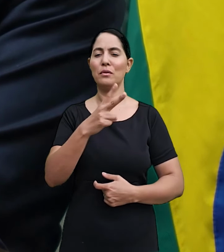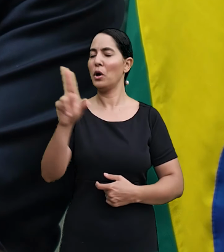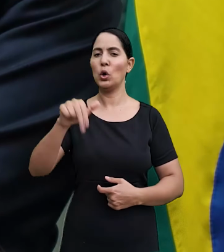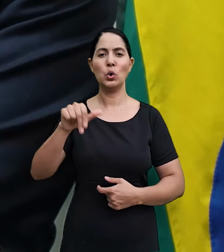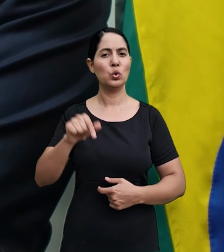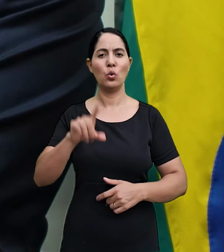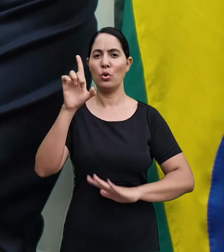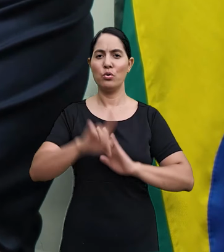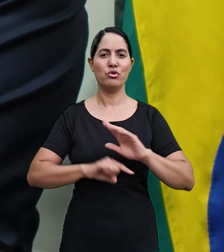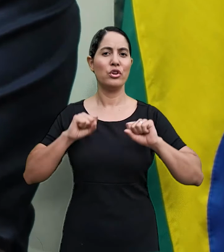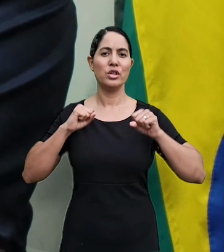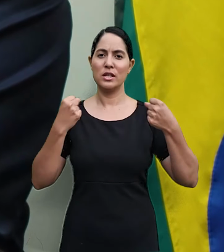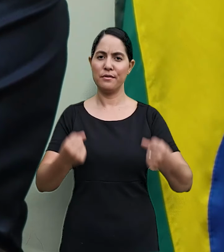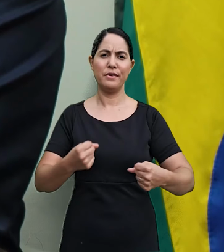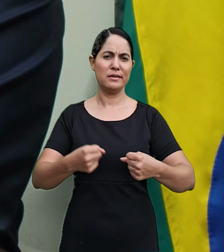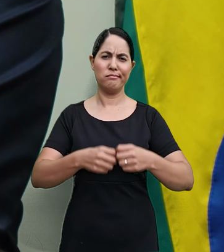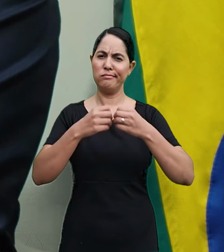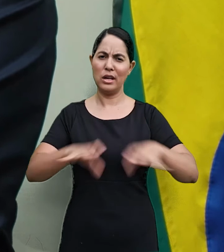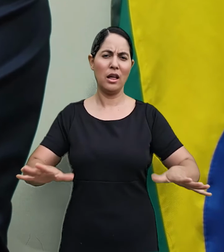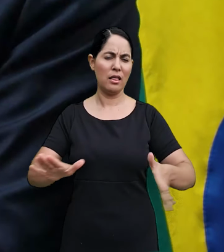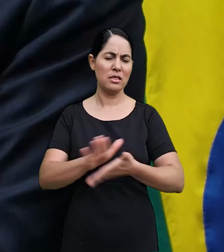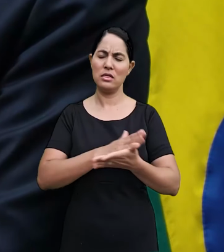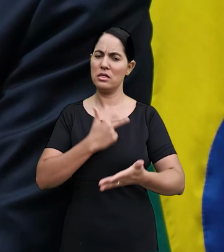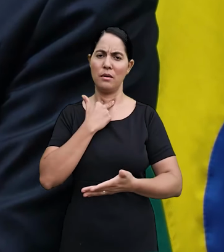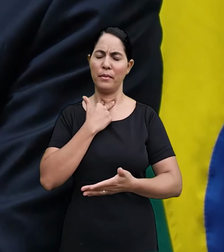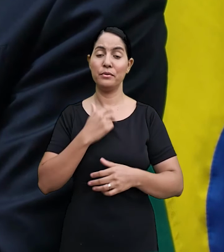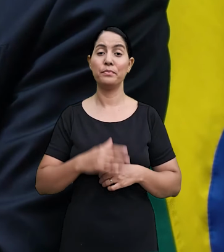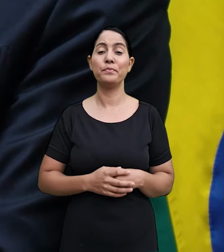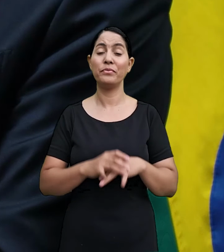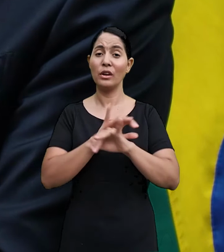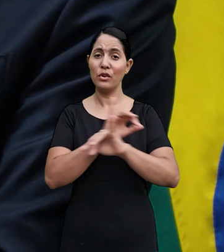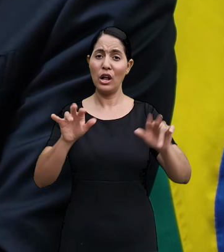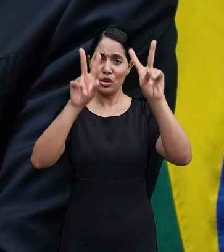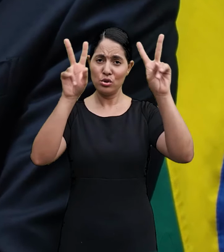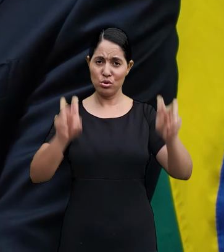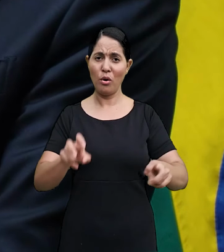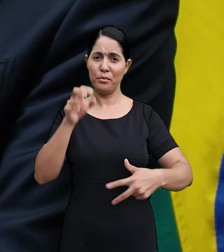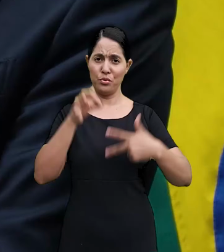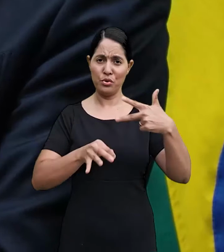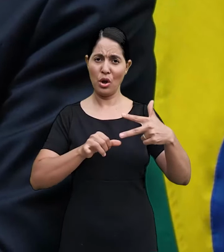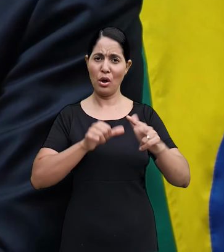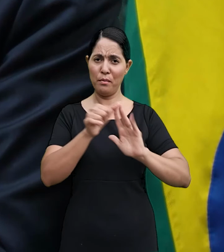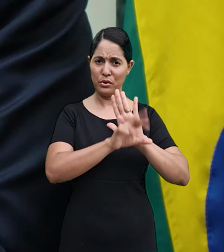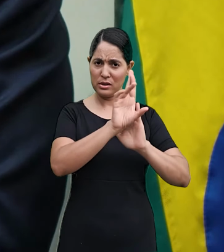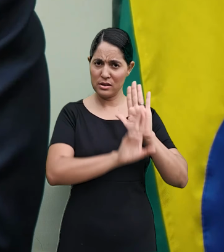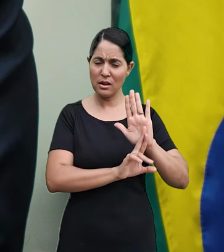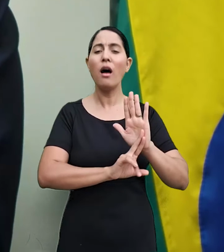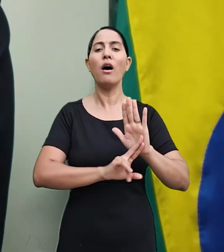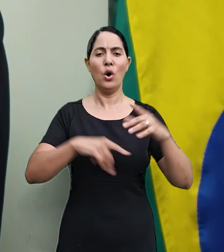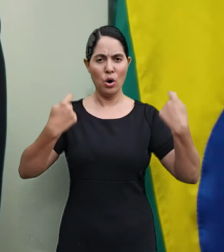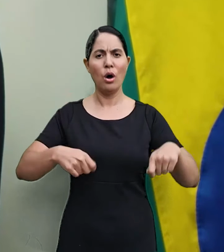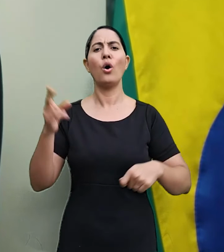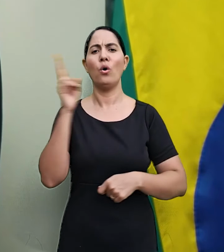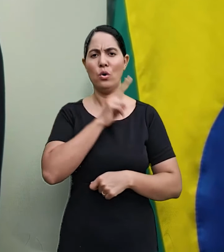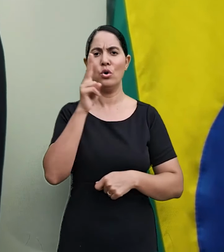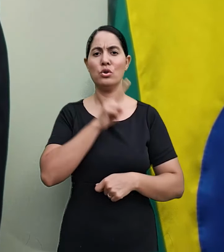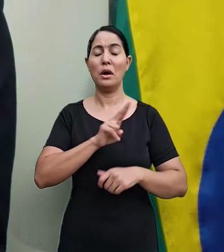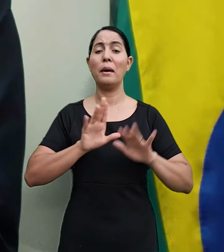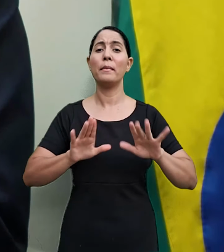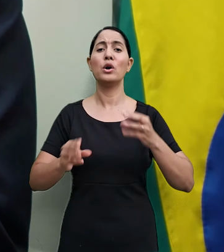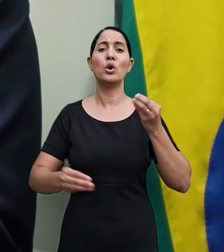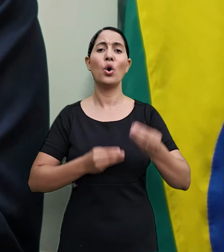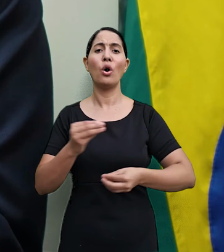enfraquecer o direito de defesa. O debate sobre o judiciário é legítimo, necessário e urgente, mas precisa